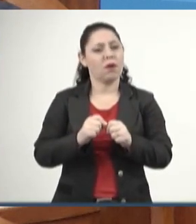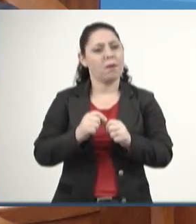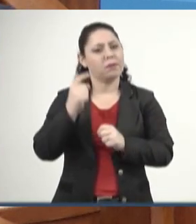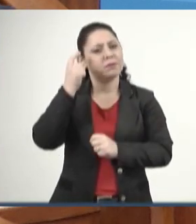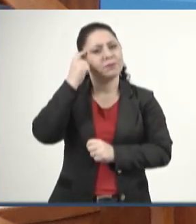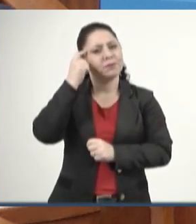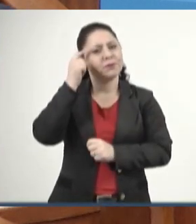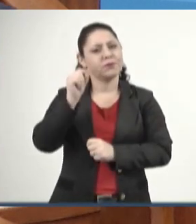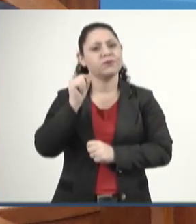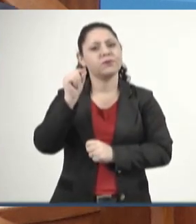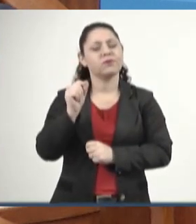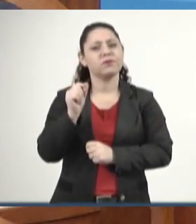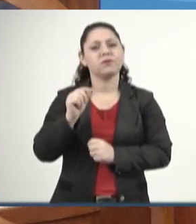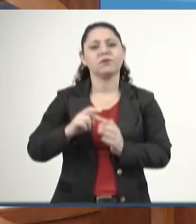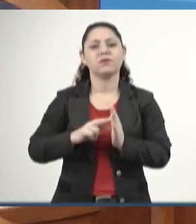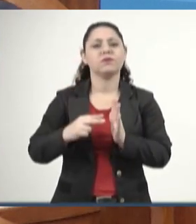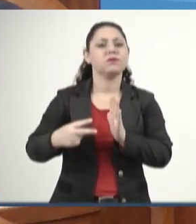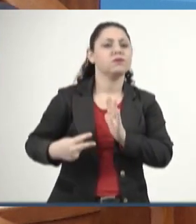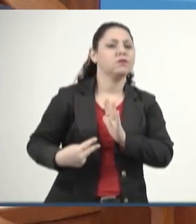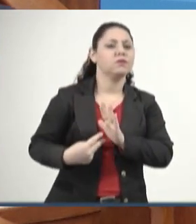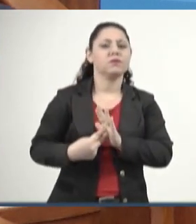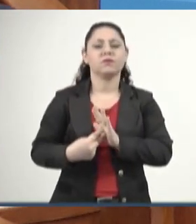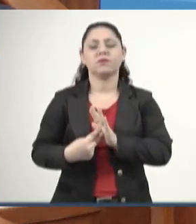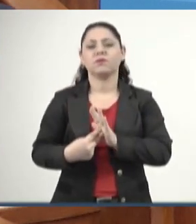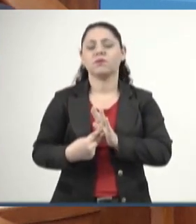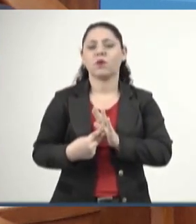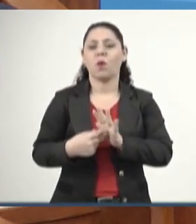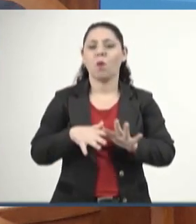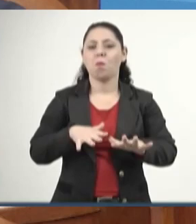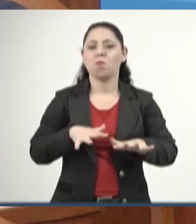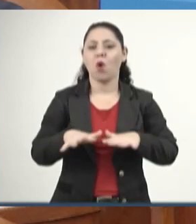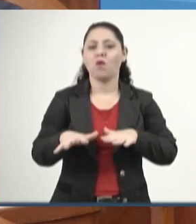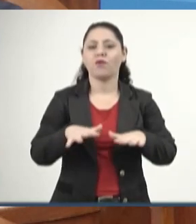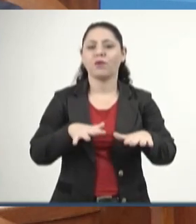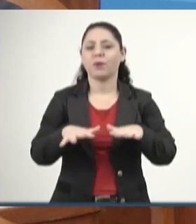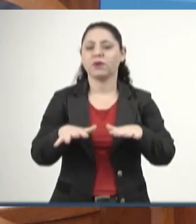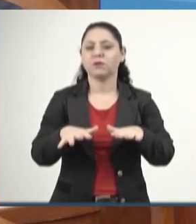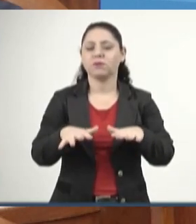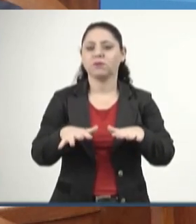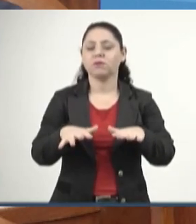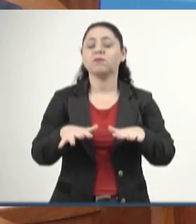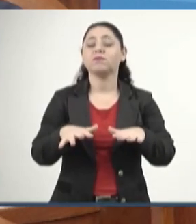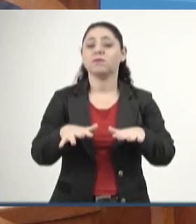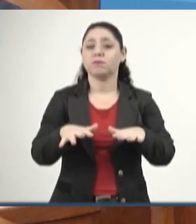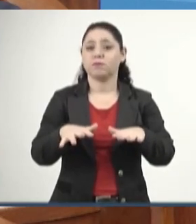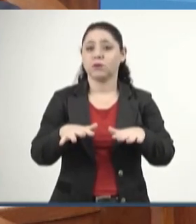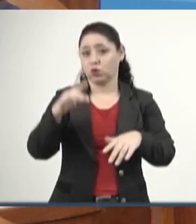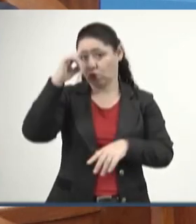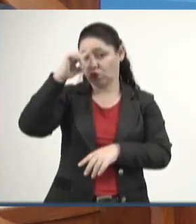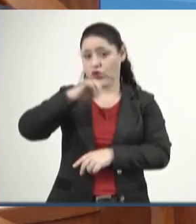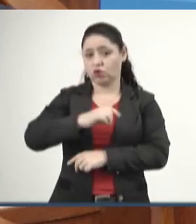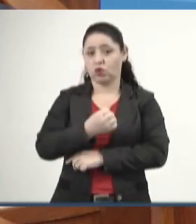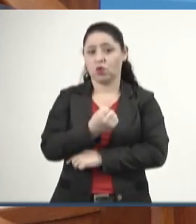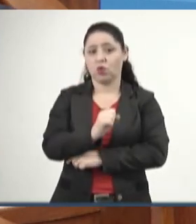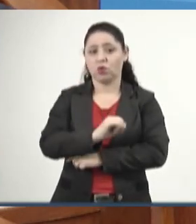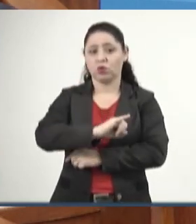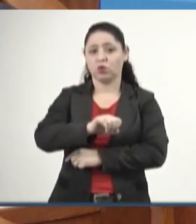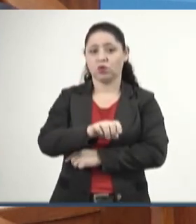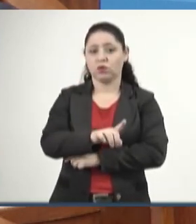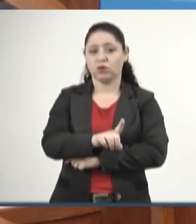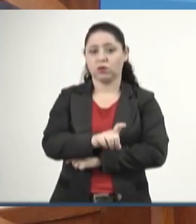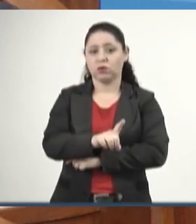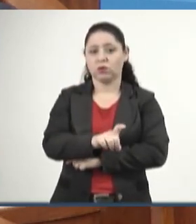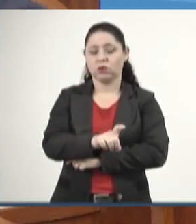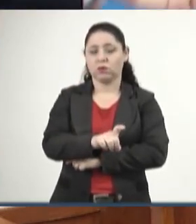reflexão sobre o que significou este movimento do dia 8 de